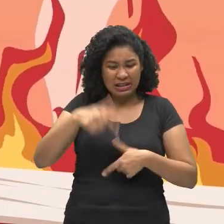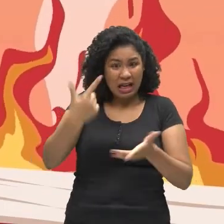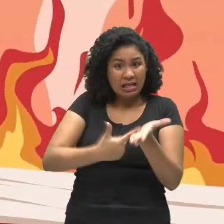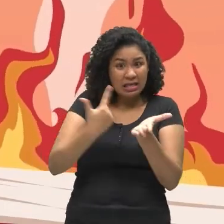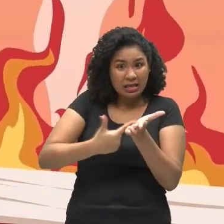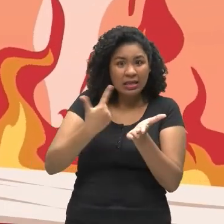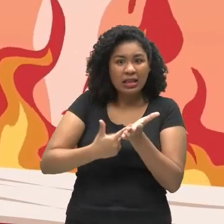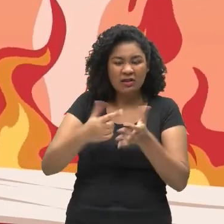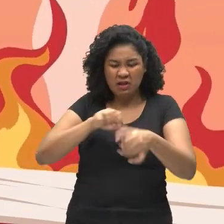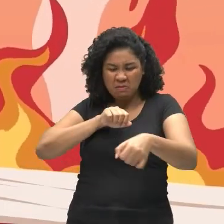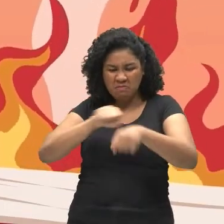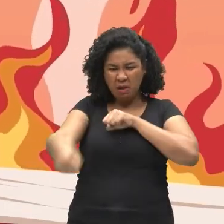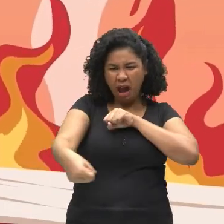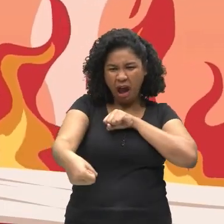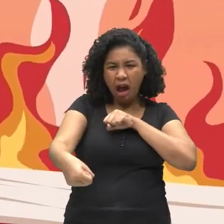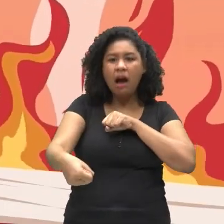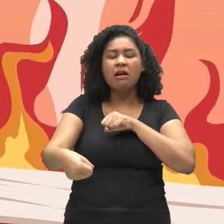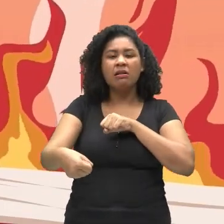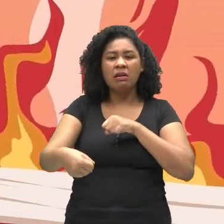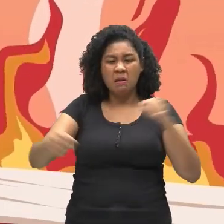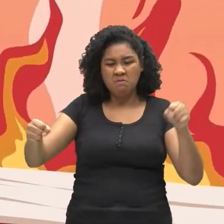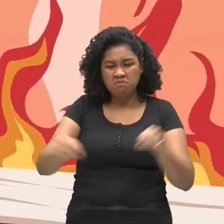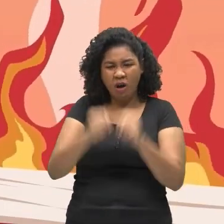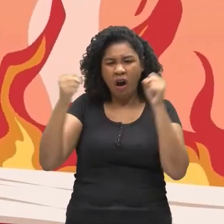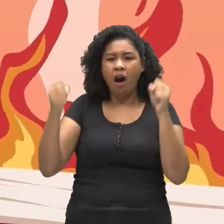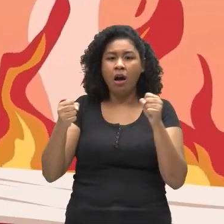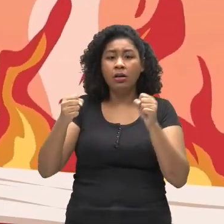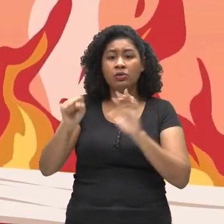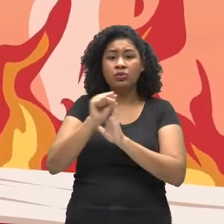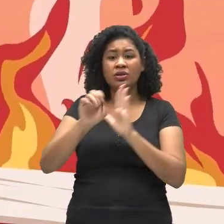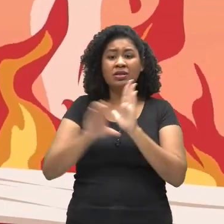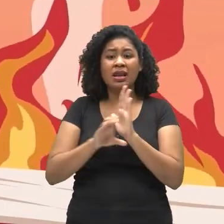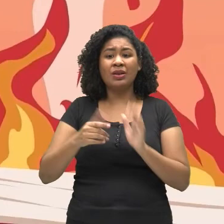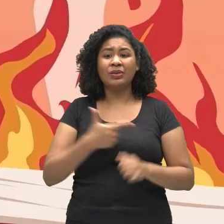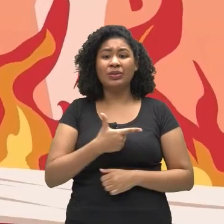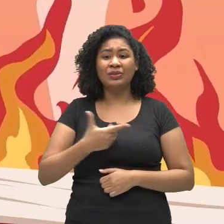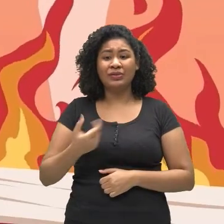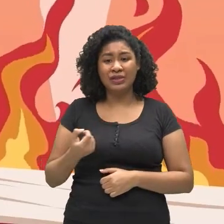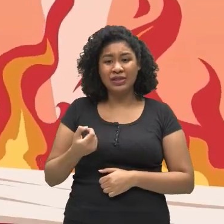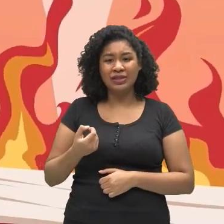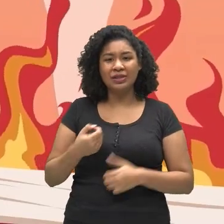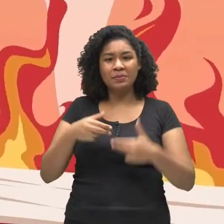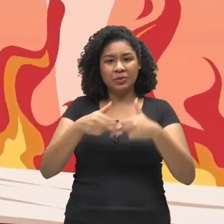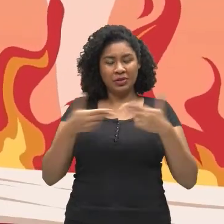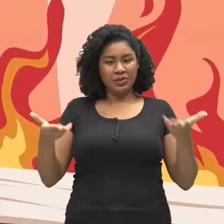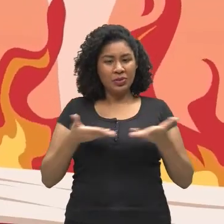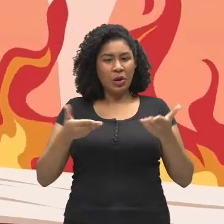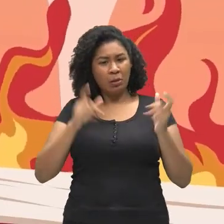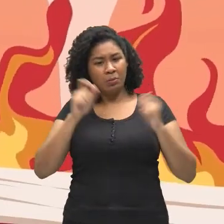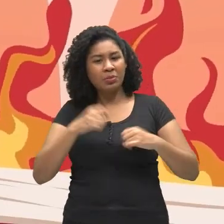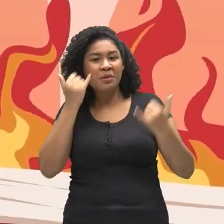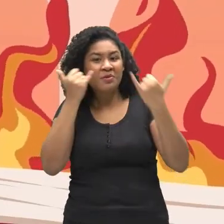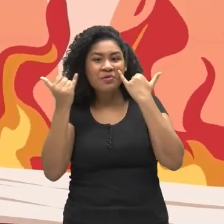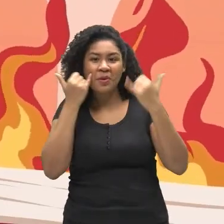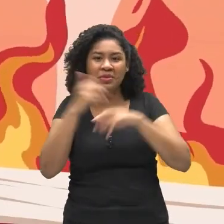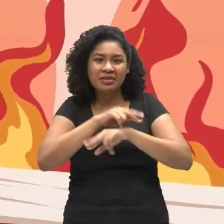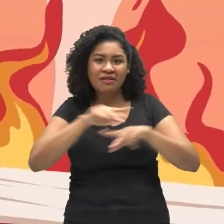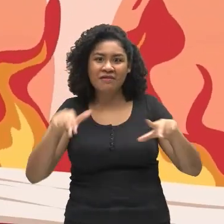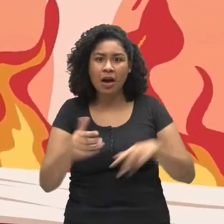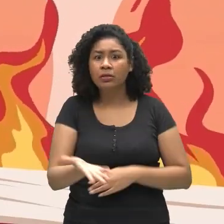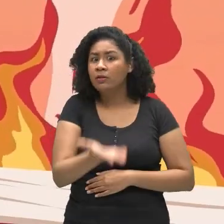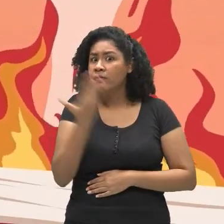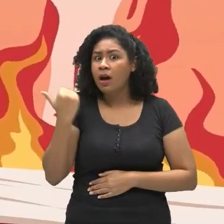foi rasgado pela igreja já no século XX. E aí nós podemos ter acesso a essas gamas de informação. Então,